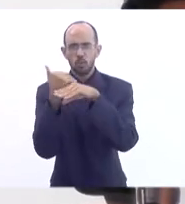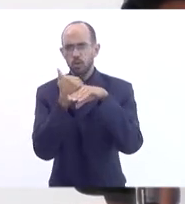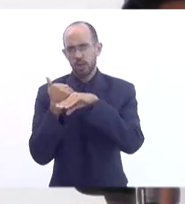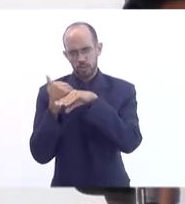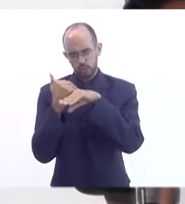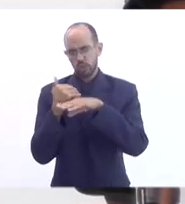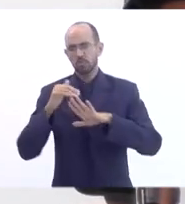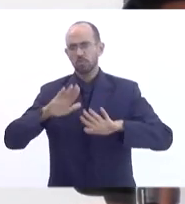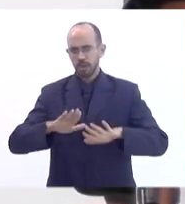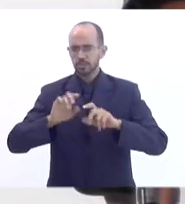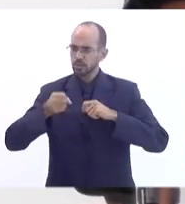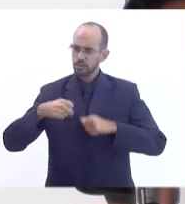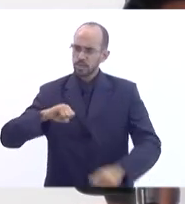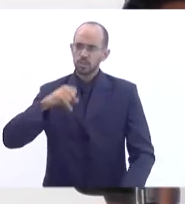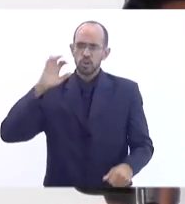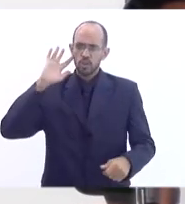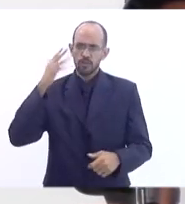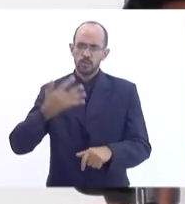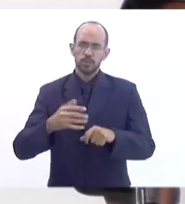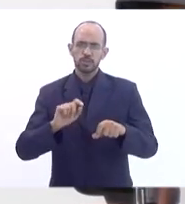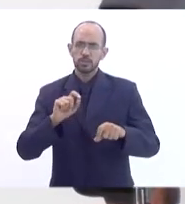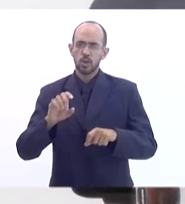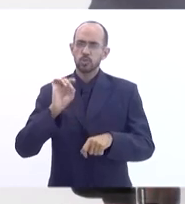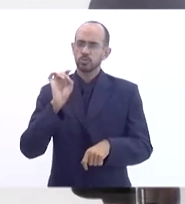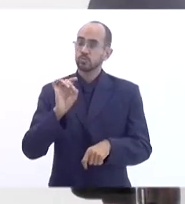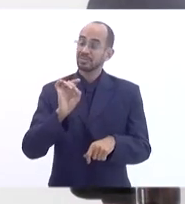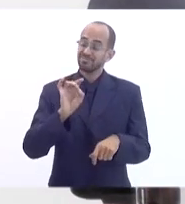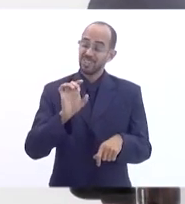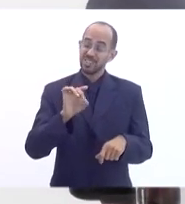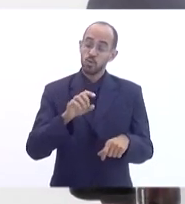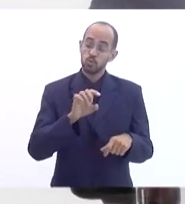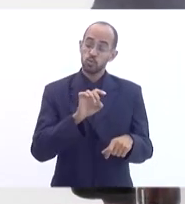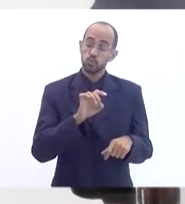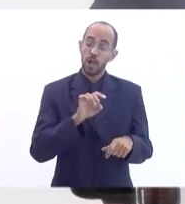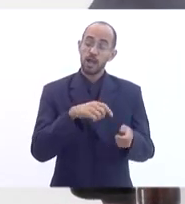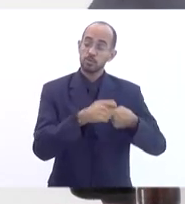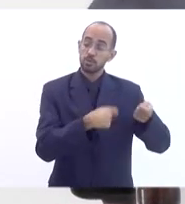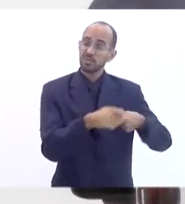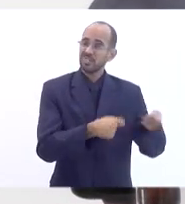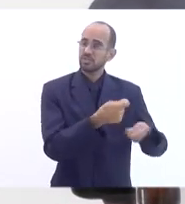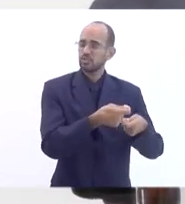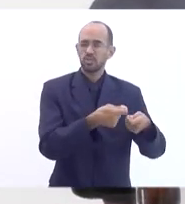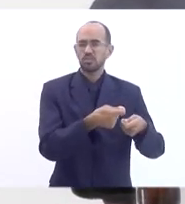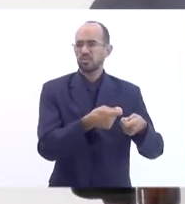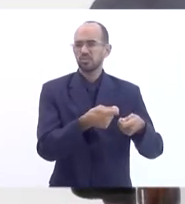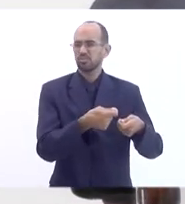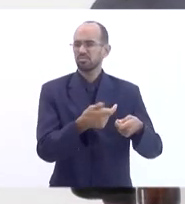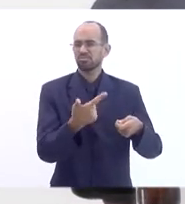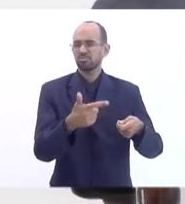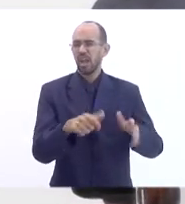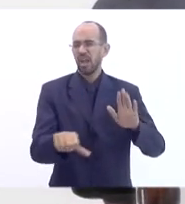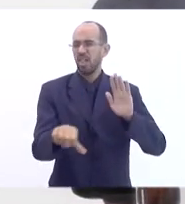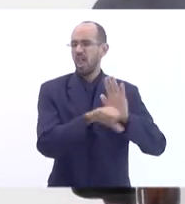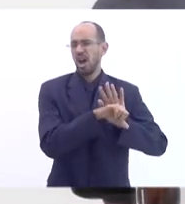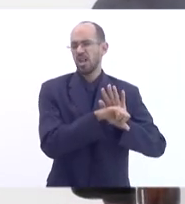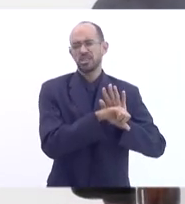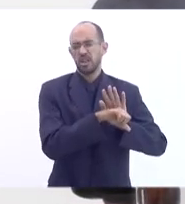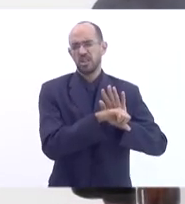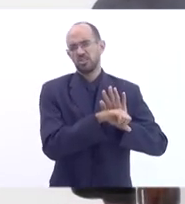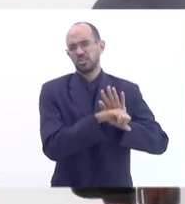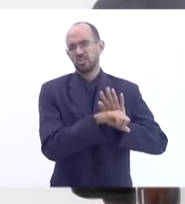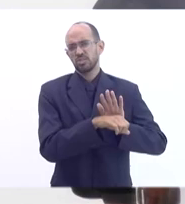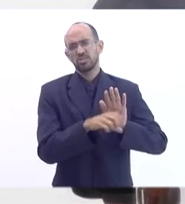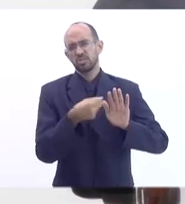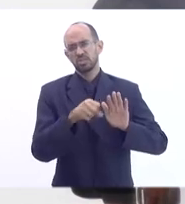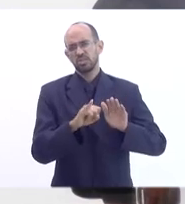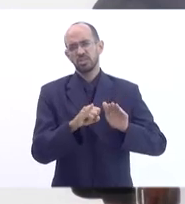que a gente passa por uma decisão exclusivamente administrativa não há qualquer ilegalidade sobretudo no processo que